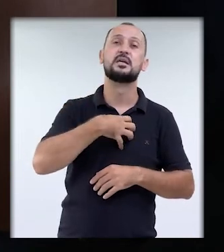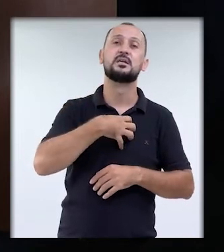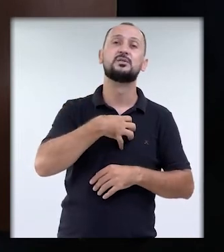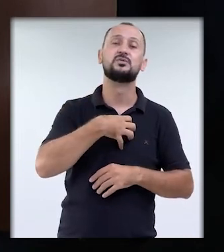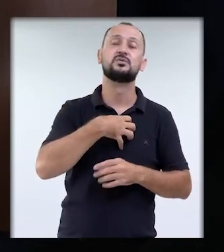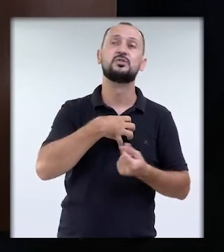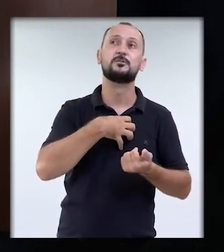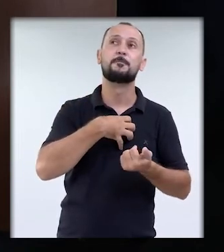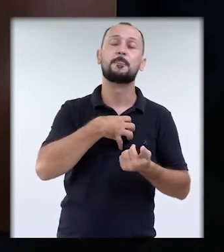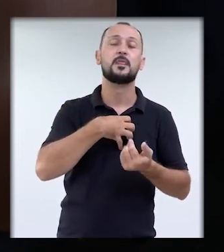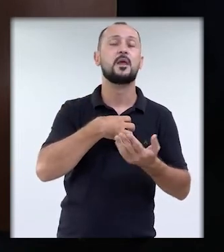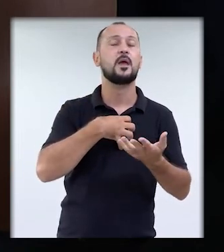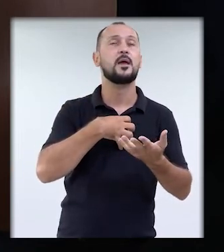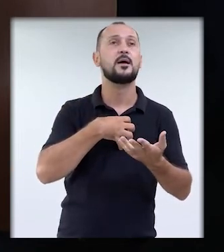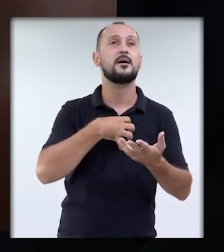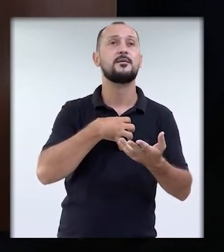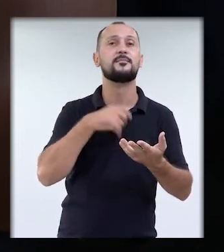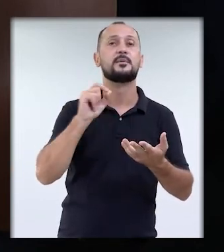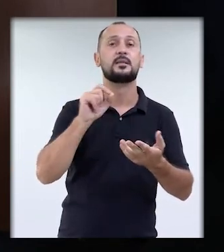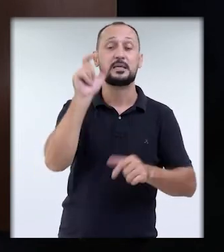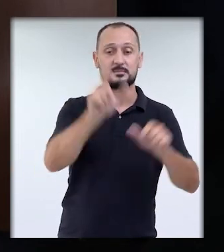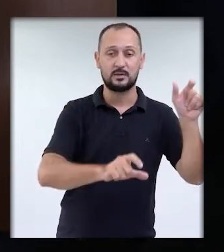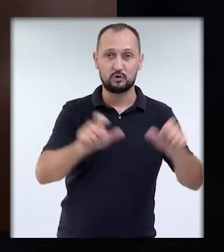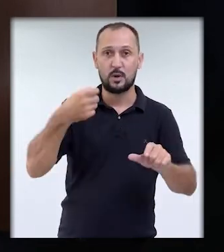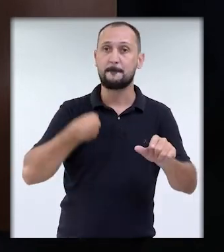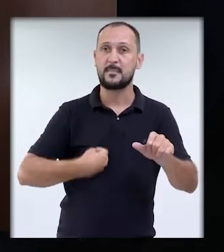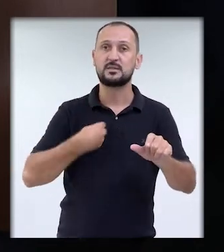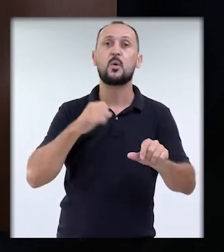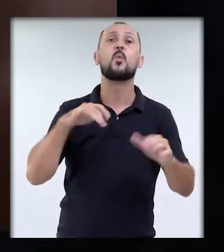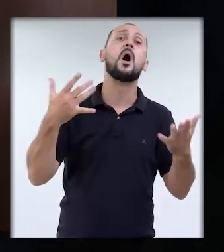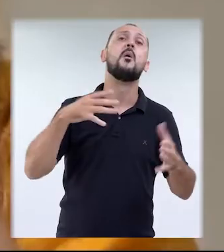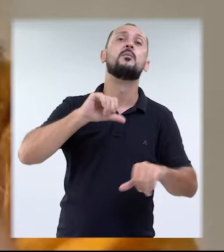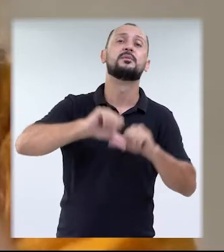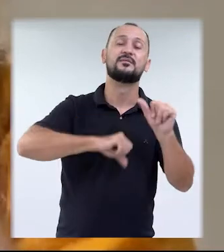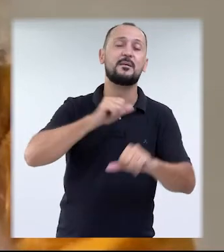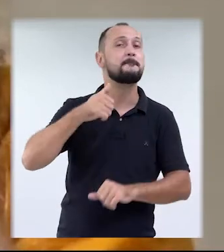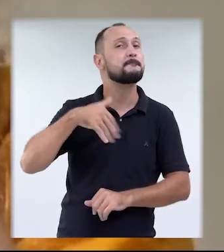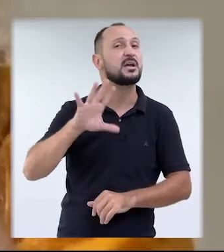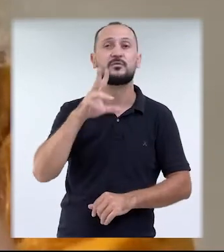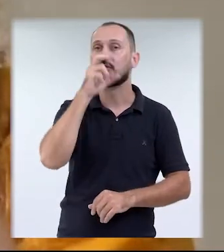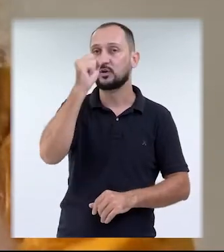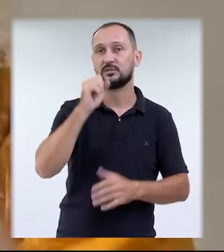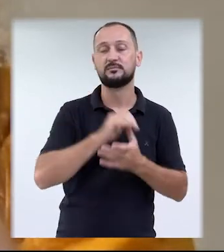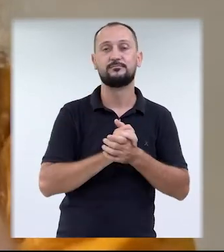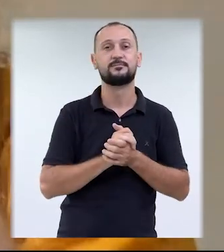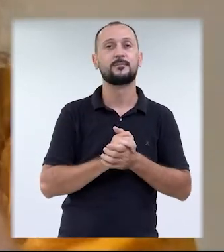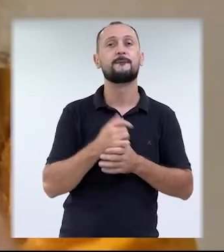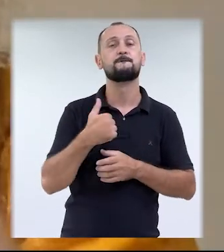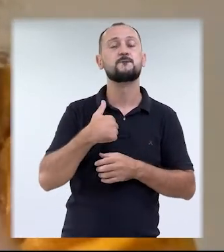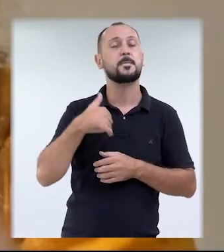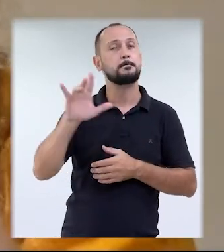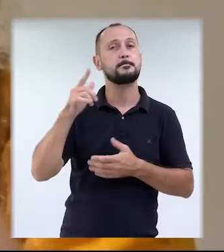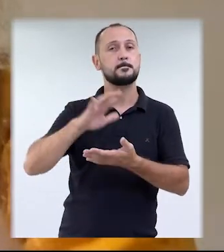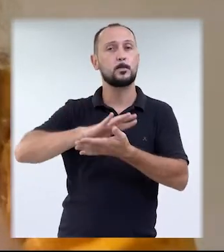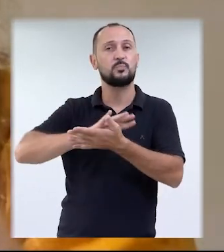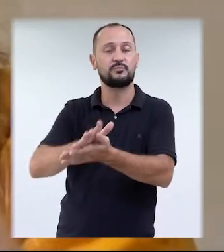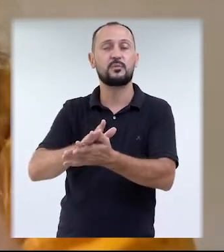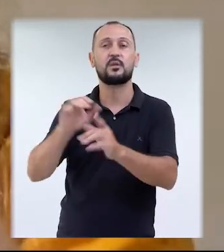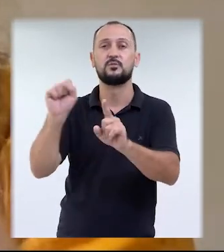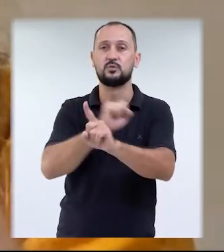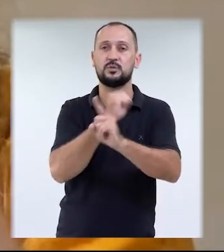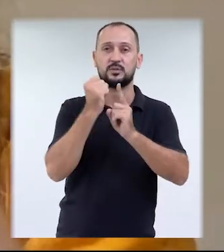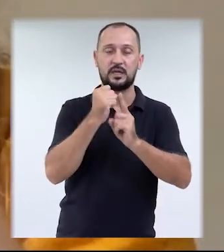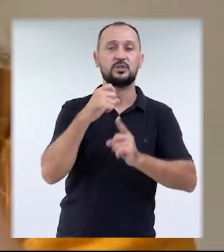transformação que você tem percebido em quem participa? Então, João, porque o maior preconceito que a